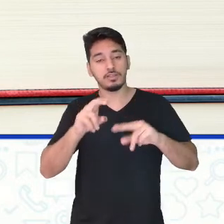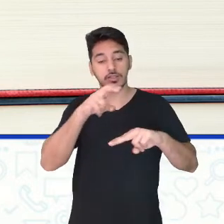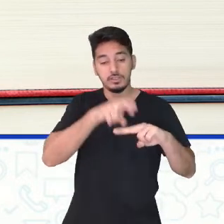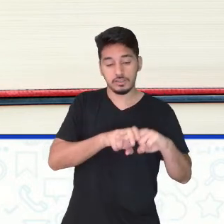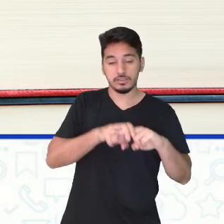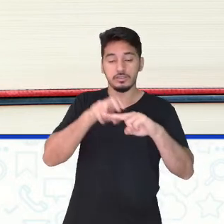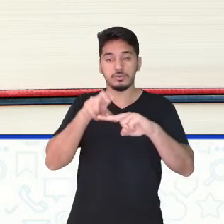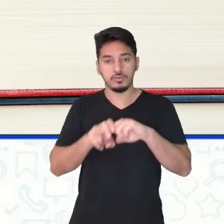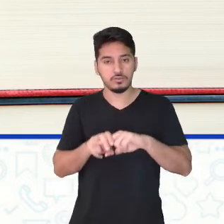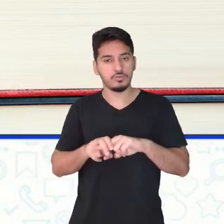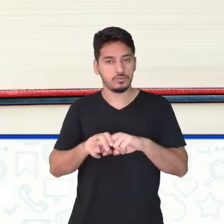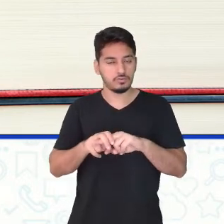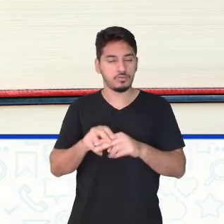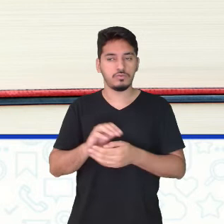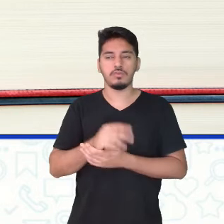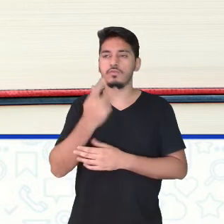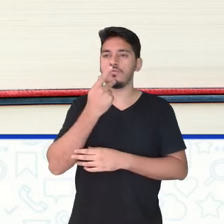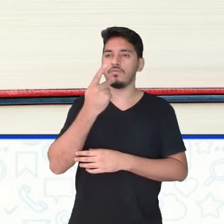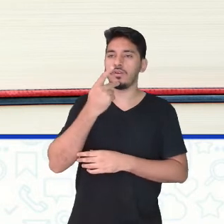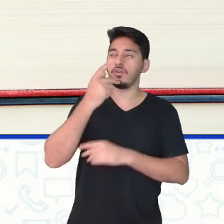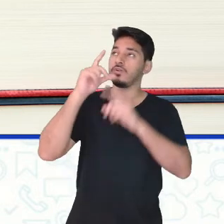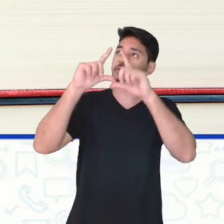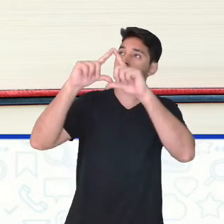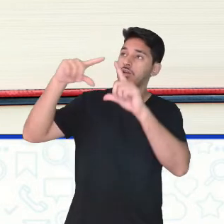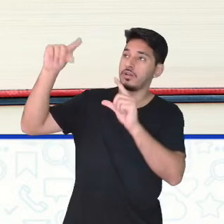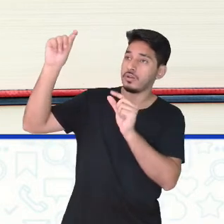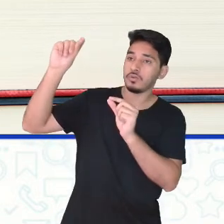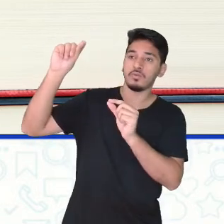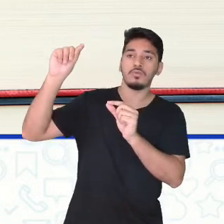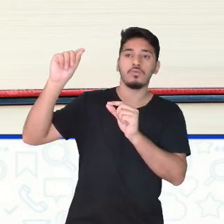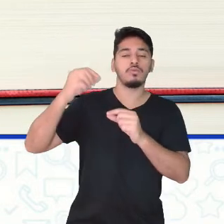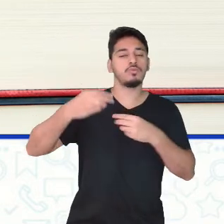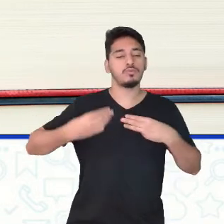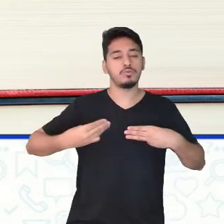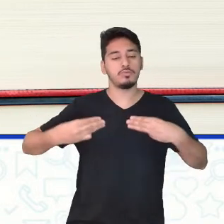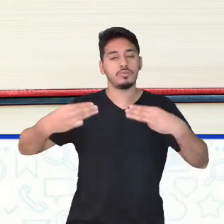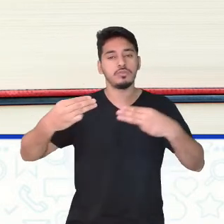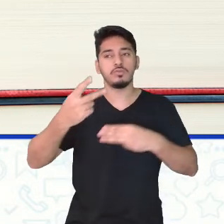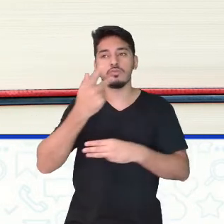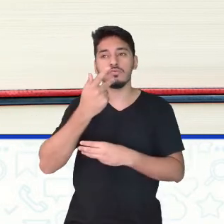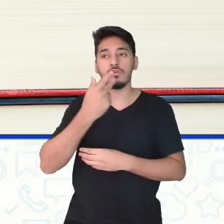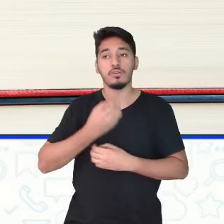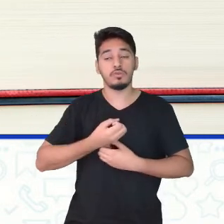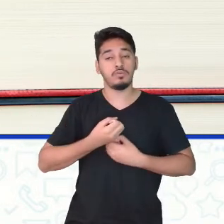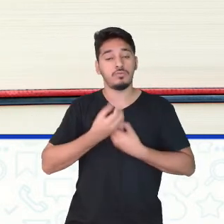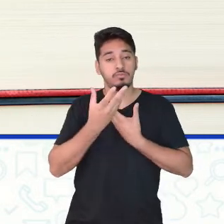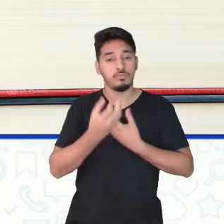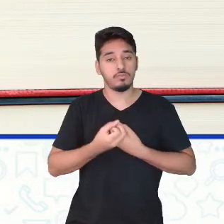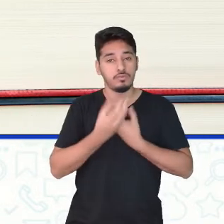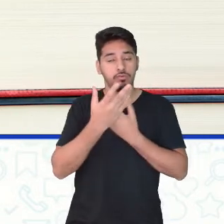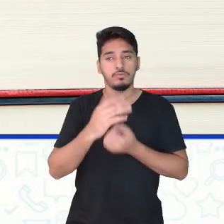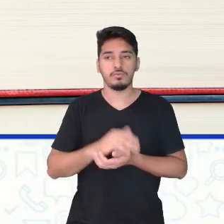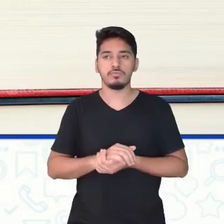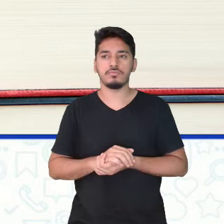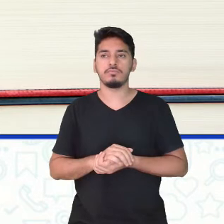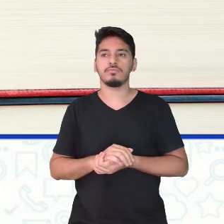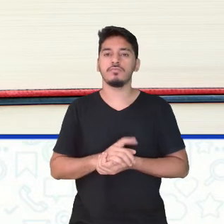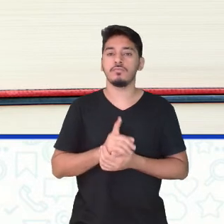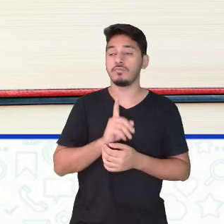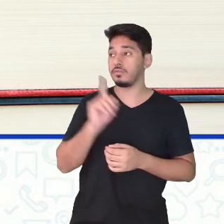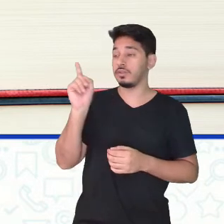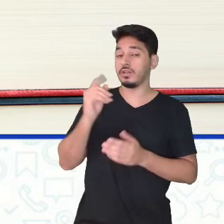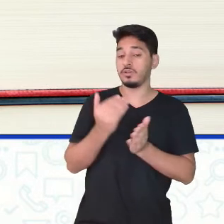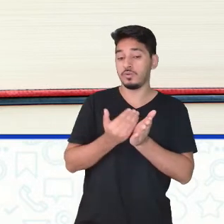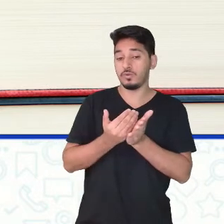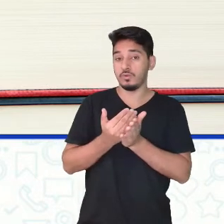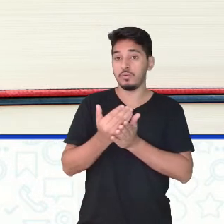sentou-se ao pé de mim, falou da lua e dos ministros e acabou recitando-me versos. Esse trechinho é do